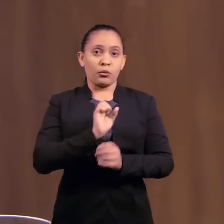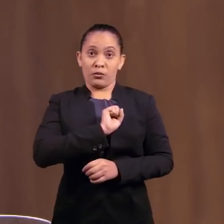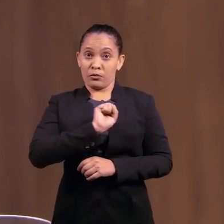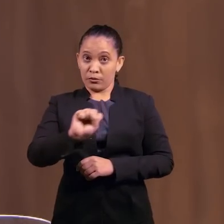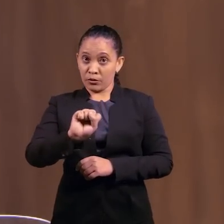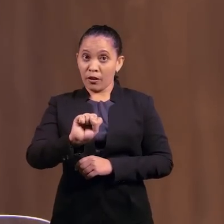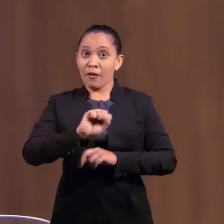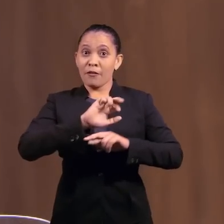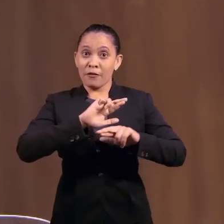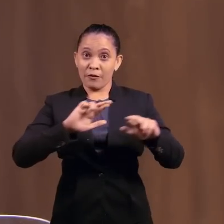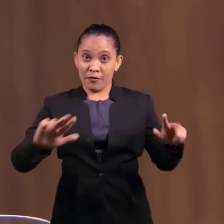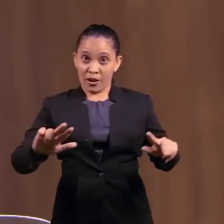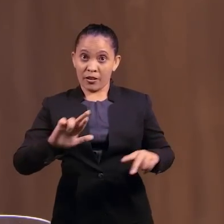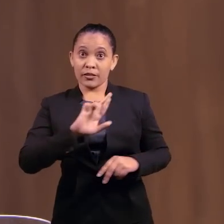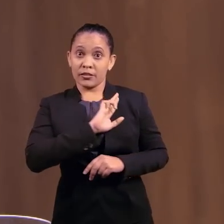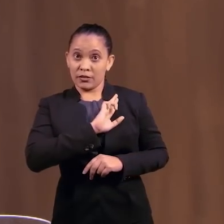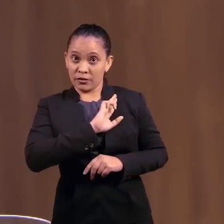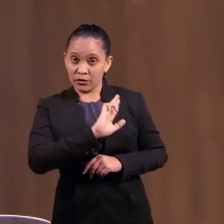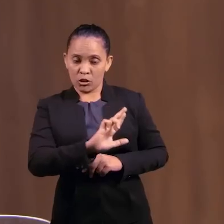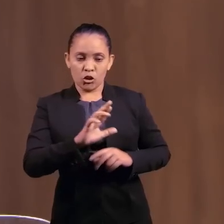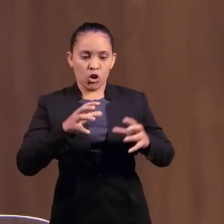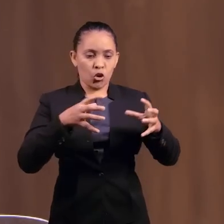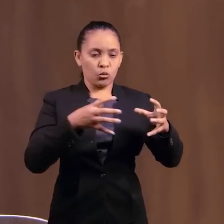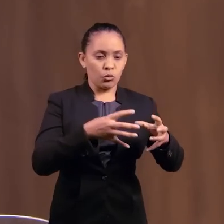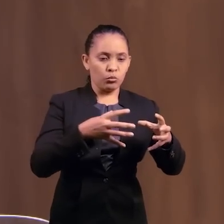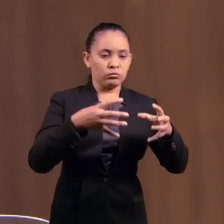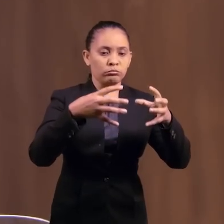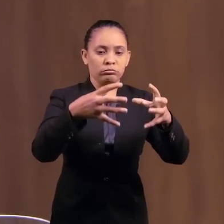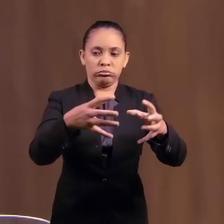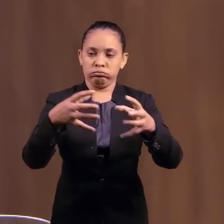religiosos, muitas religiões naquela época, muitas divisões.